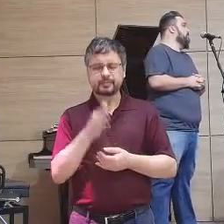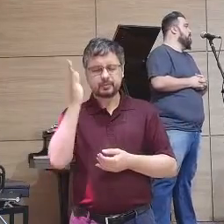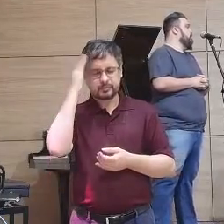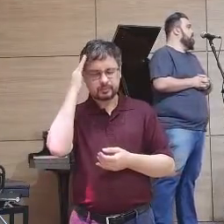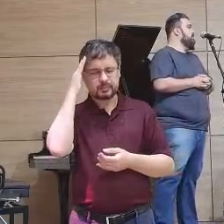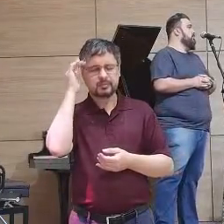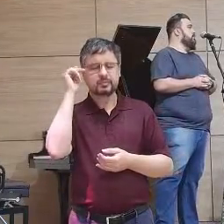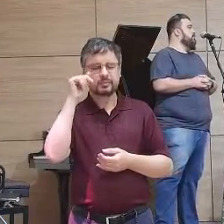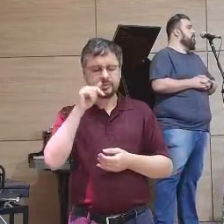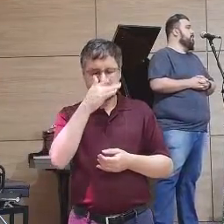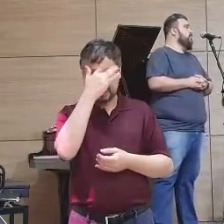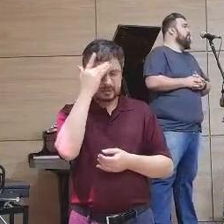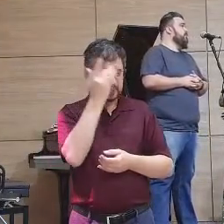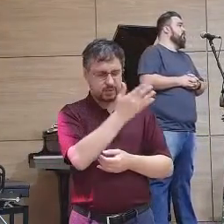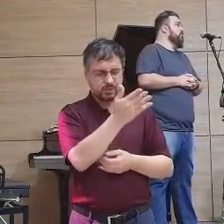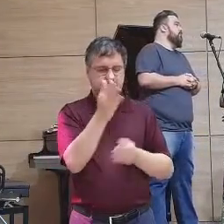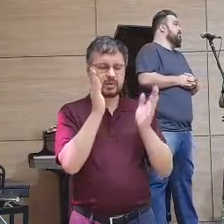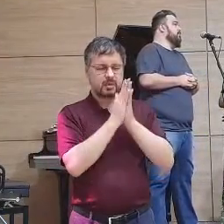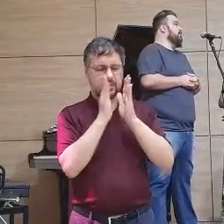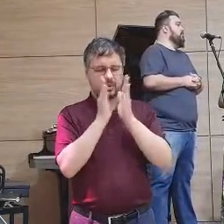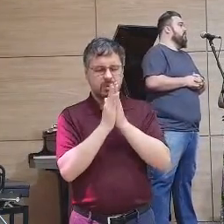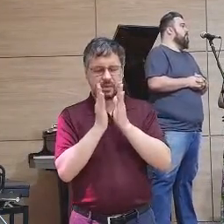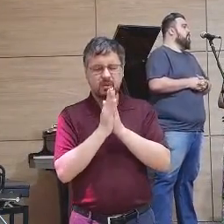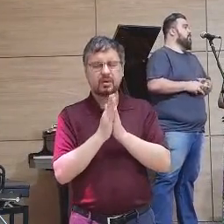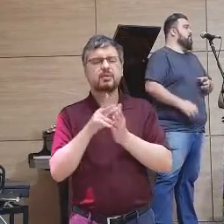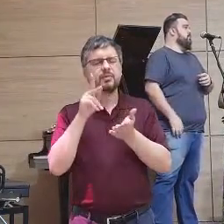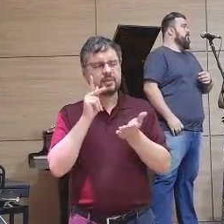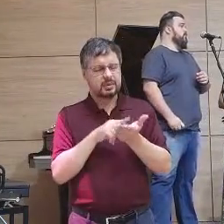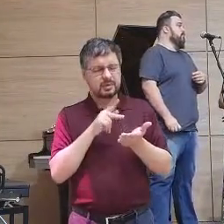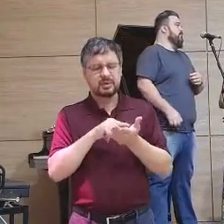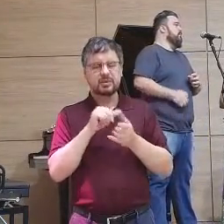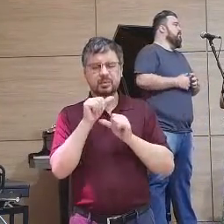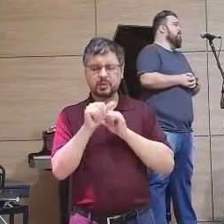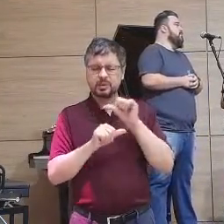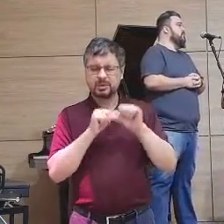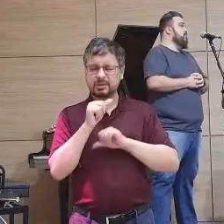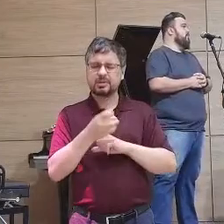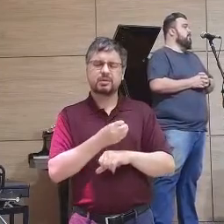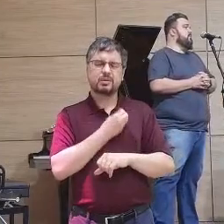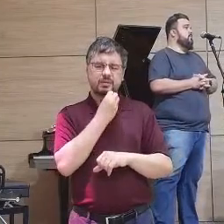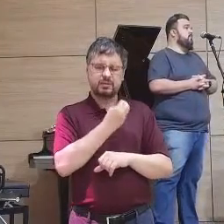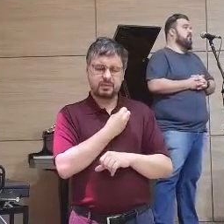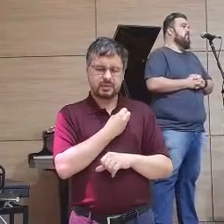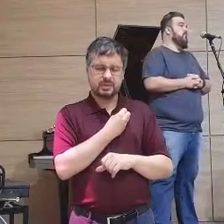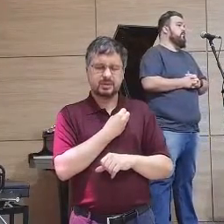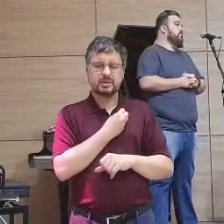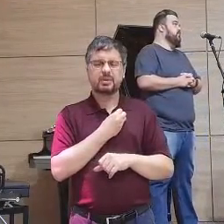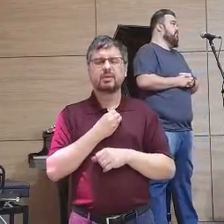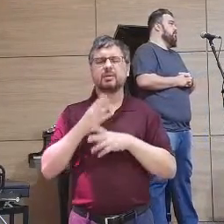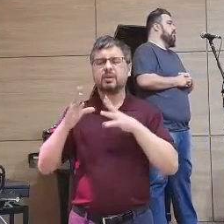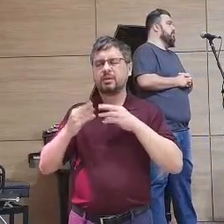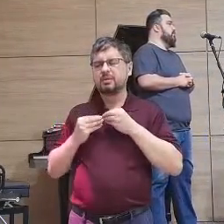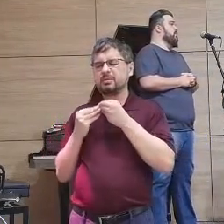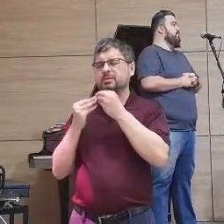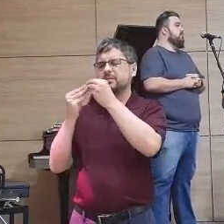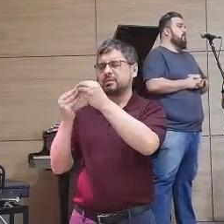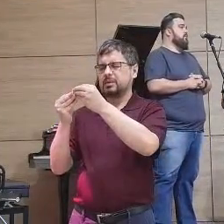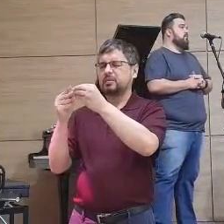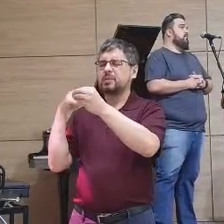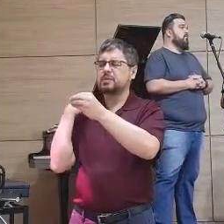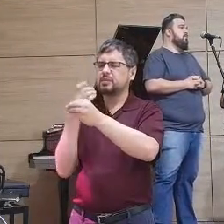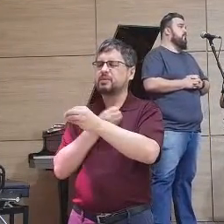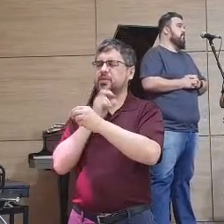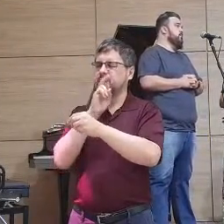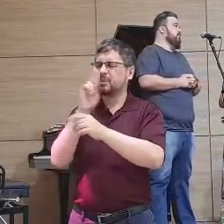esta que hora nesse momento faz uma oração sincera de mudança de vida por isso recebe nos em nome